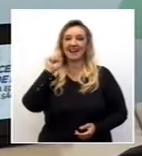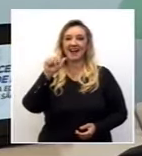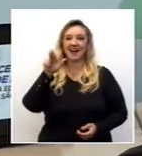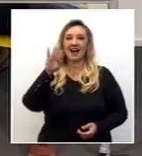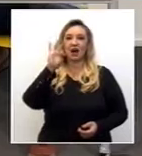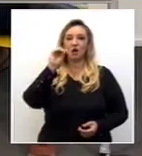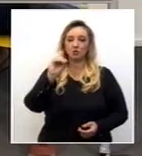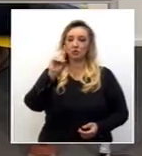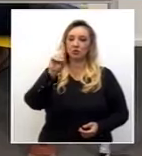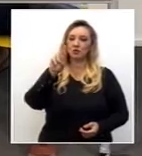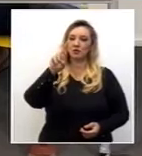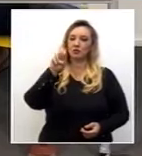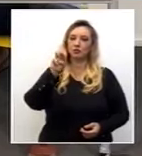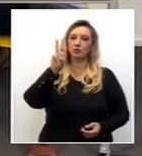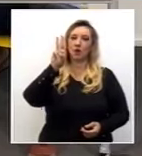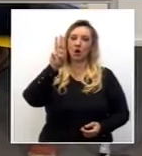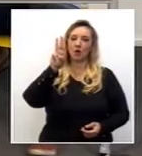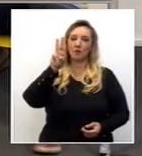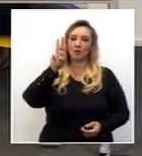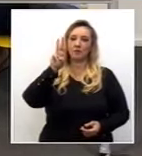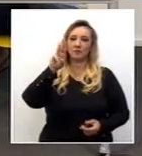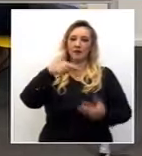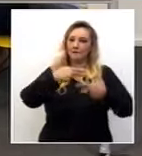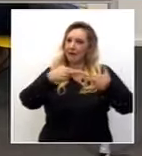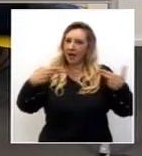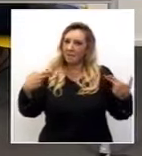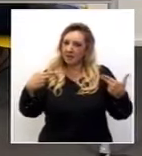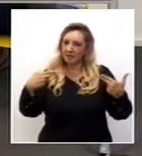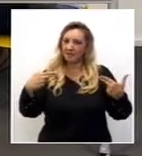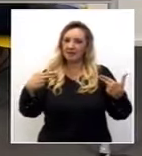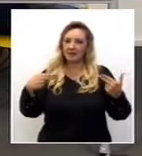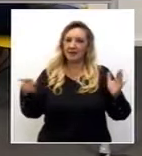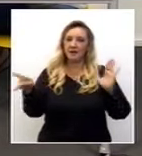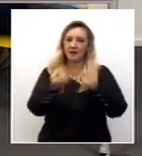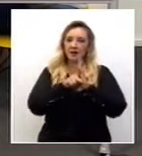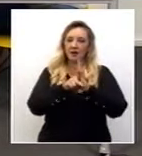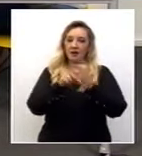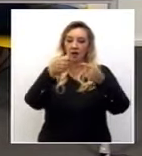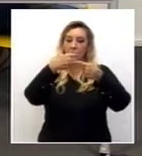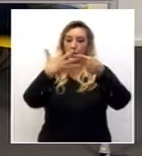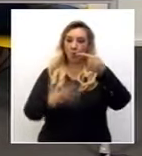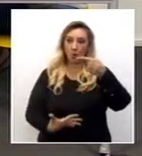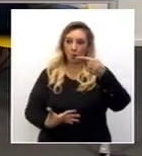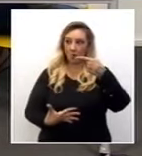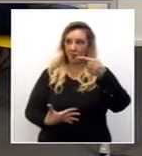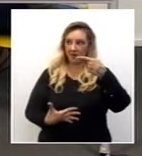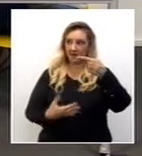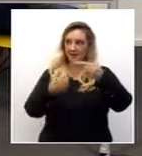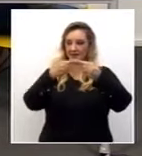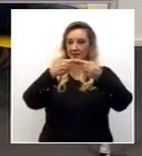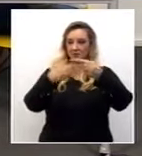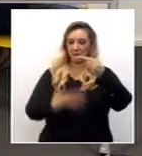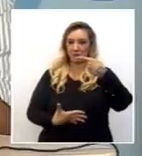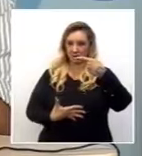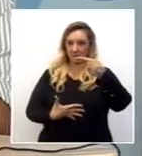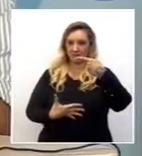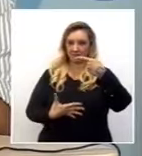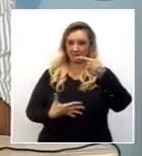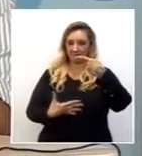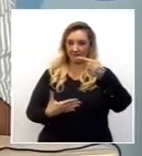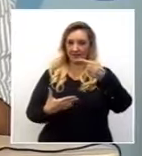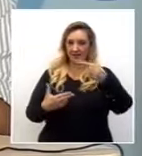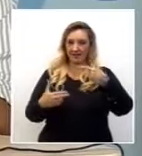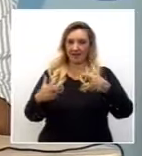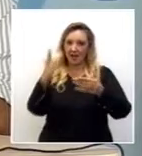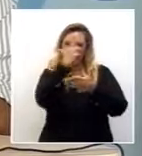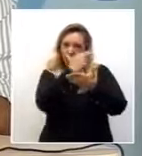O AutoDraw é uma ferramenta do Google, né, onde o aluno pode desenhar. Então,